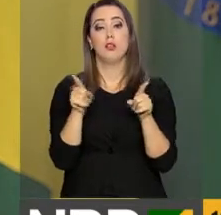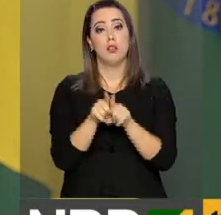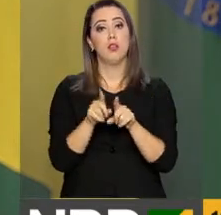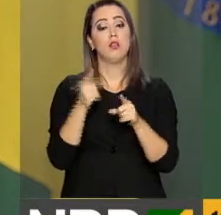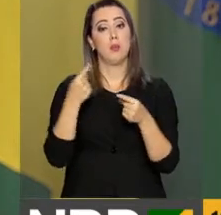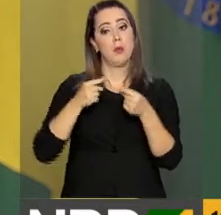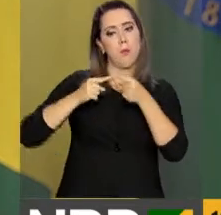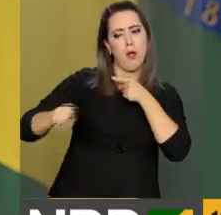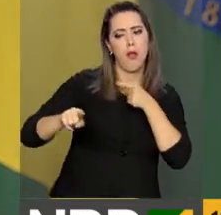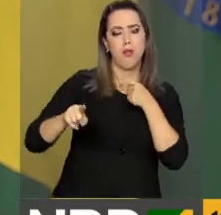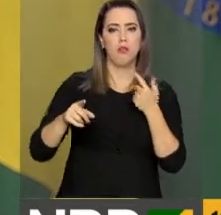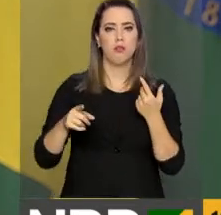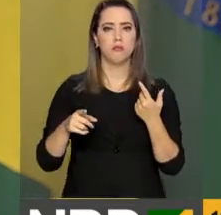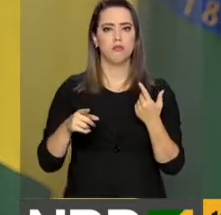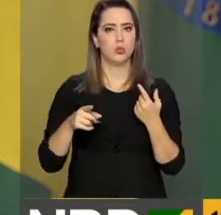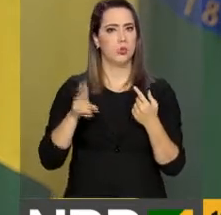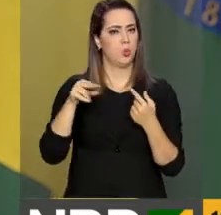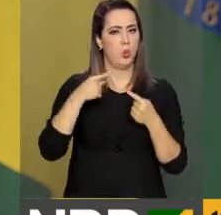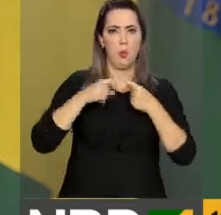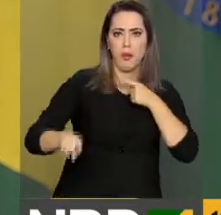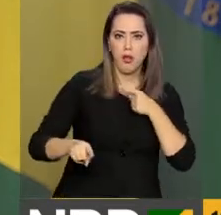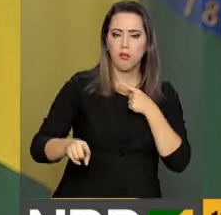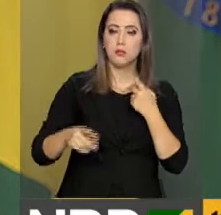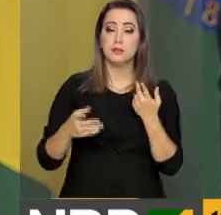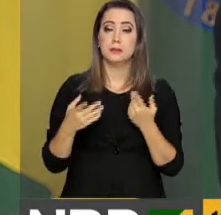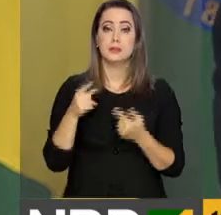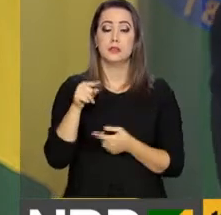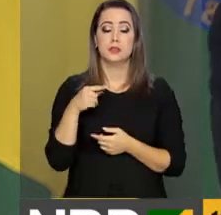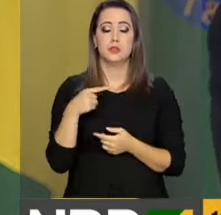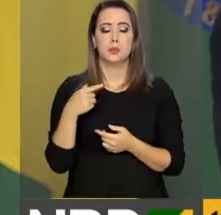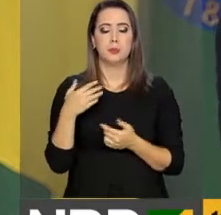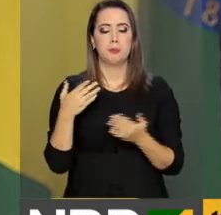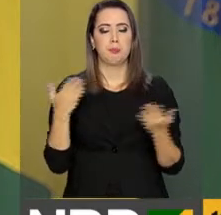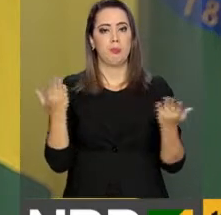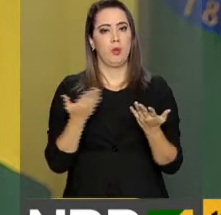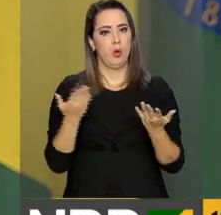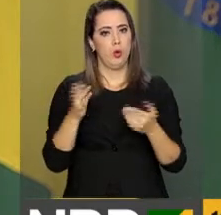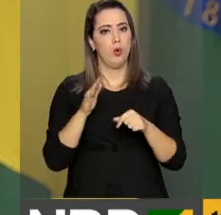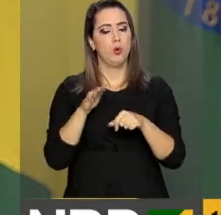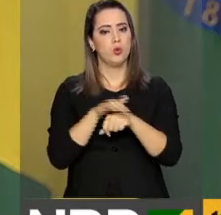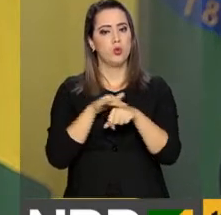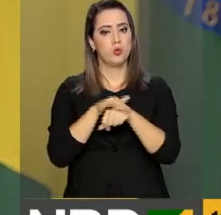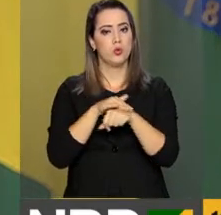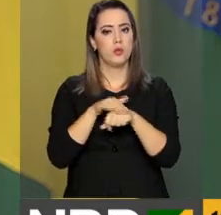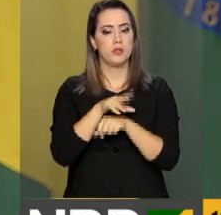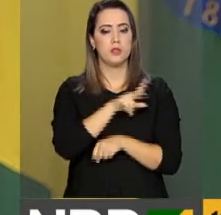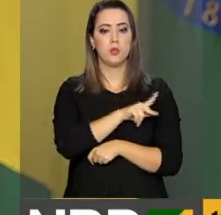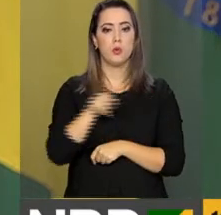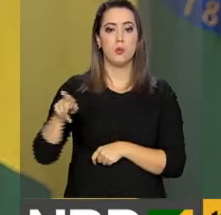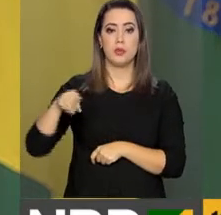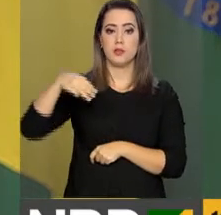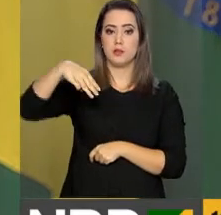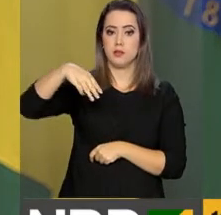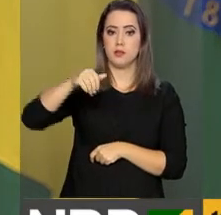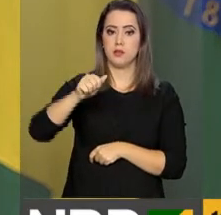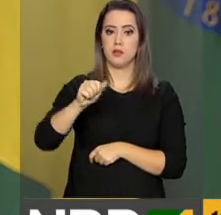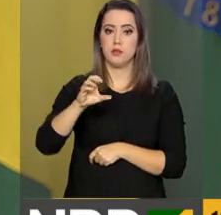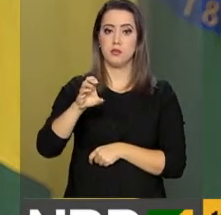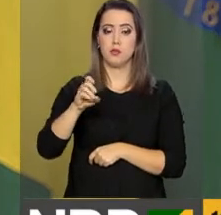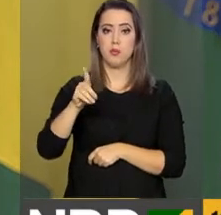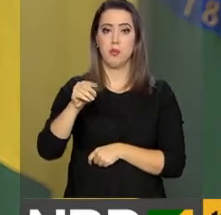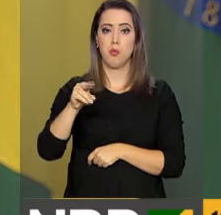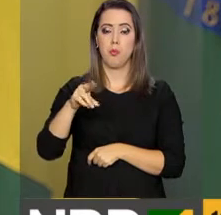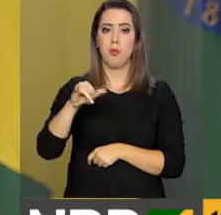por inteiro. Hoje, até conversando com o presidente da Macedônia, ele me usou uma expressão curiosa. Lá na Macedônia, nós só usamos a